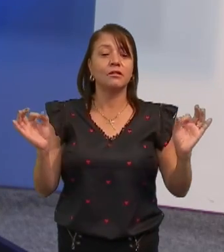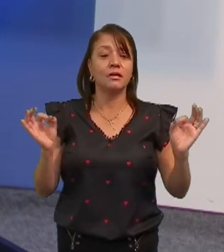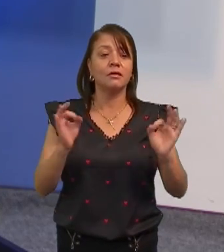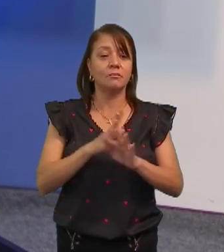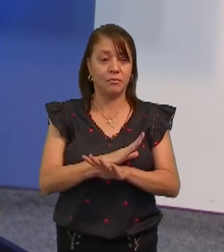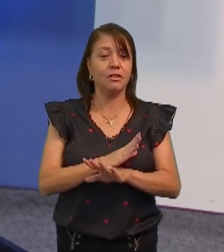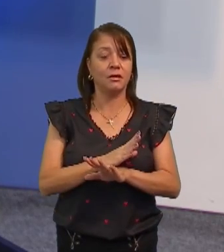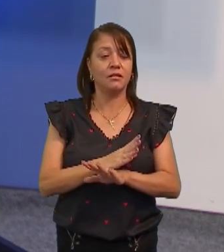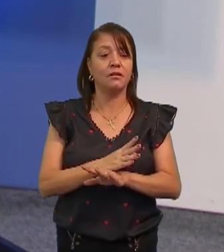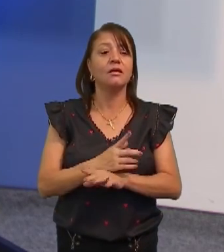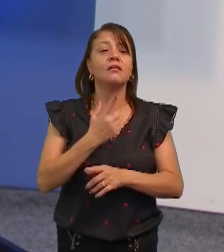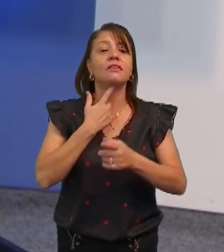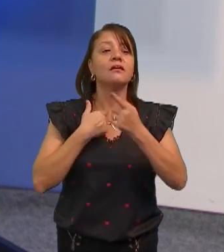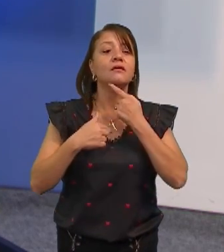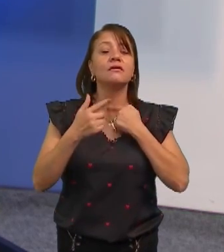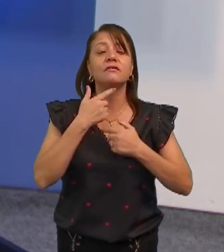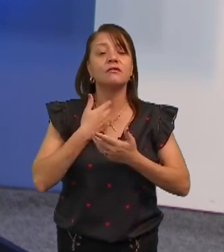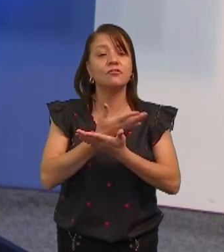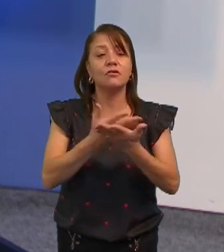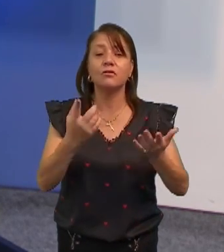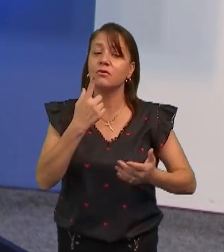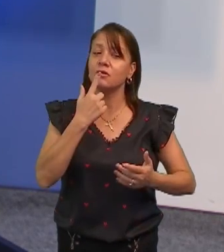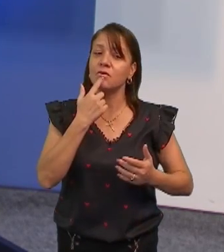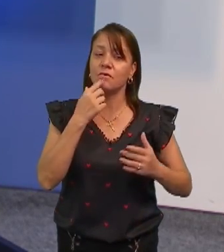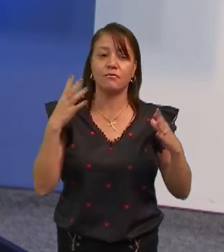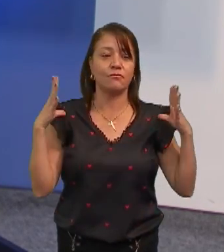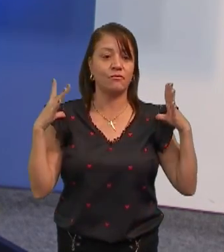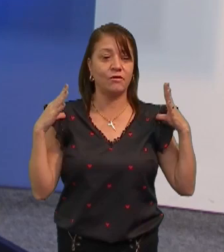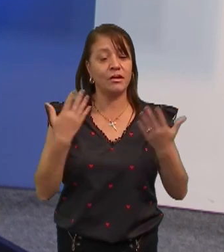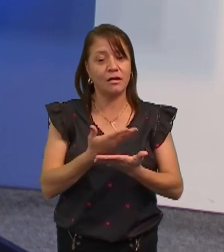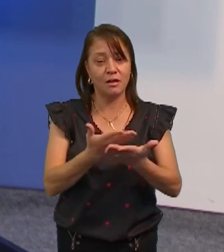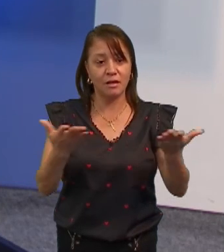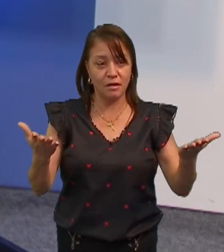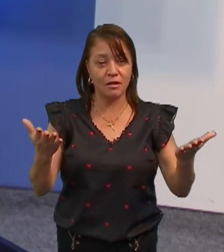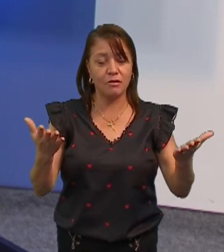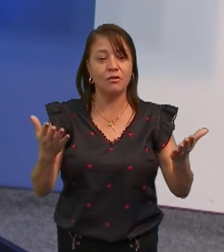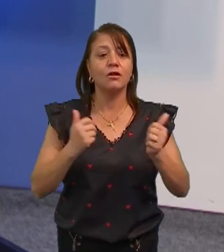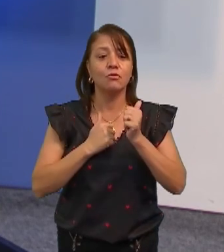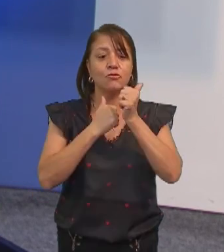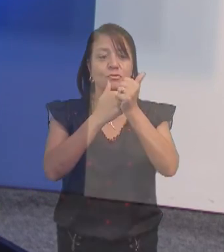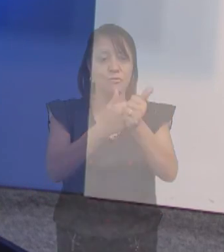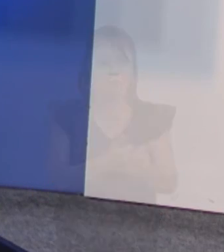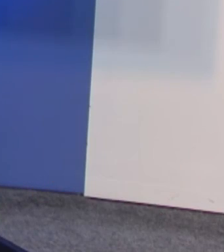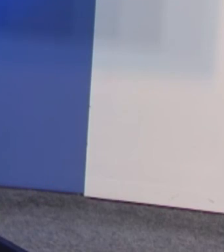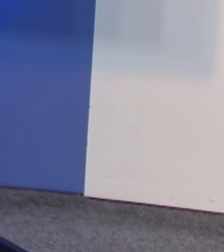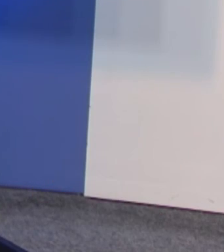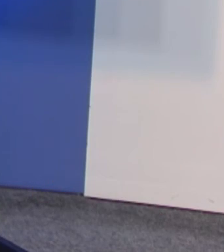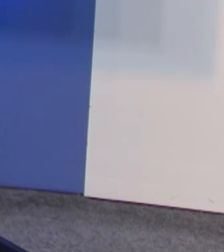feriado a todos Até a próxima continue acompanhando a nossa programação